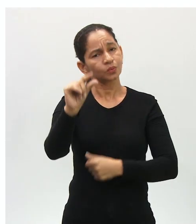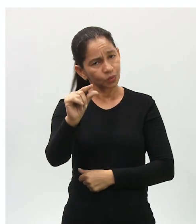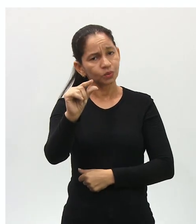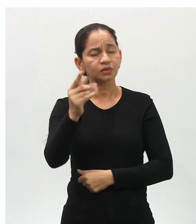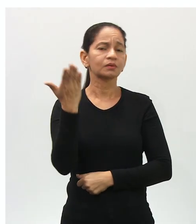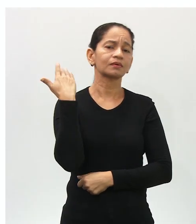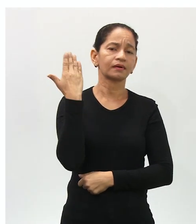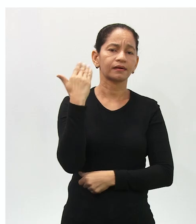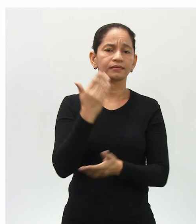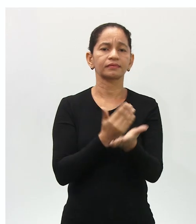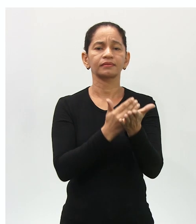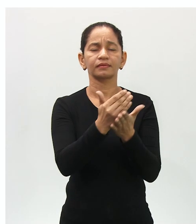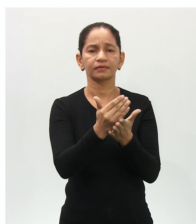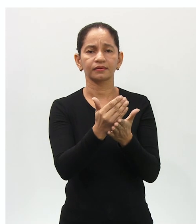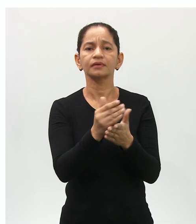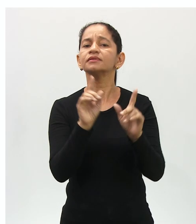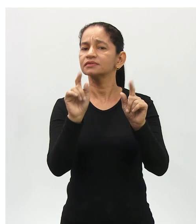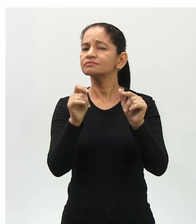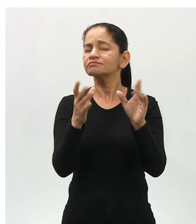pouquinho anteriormente,